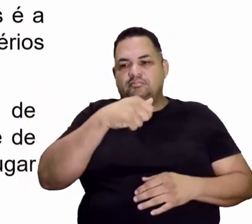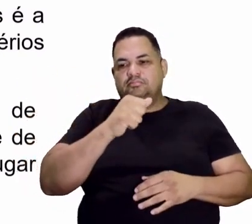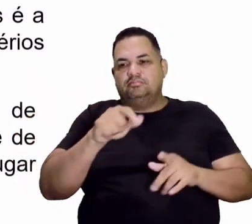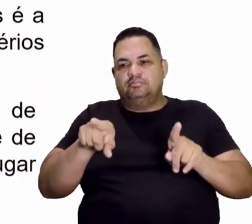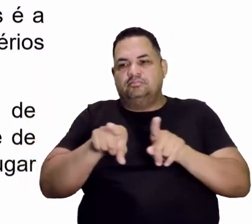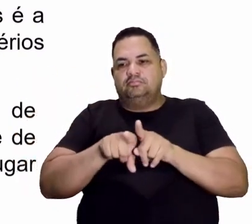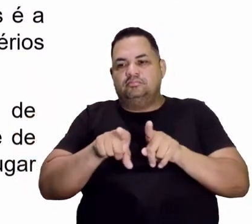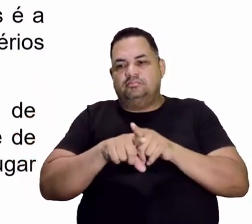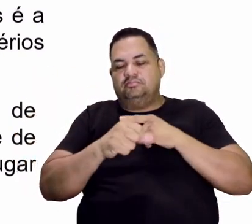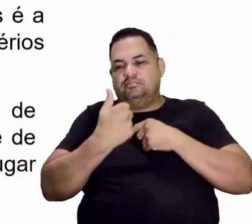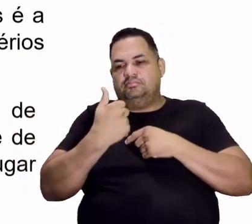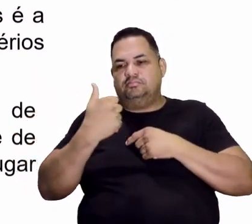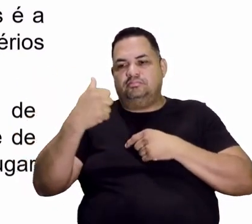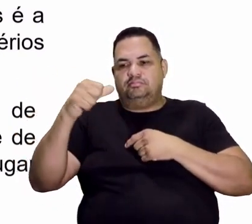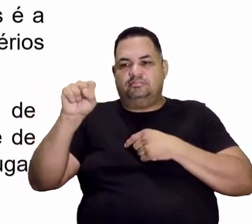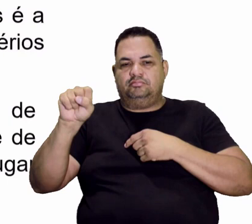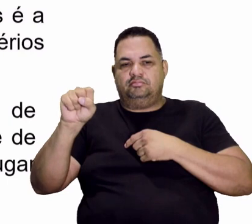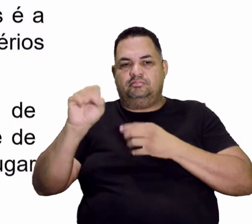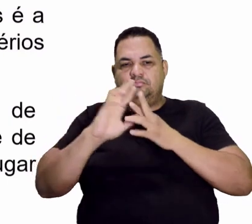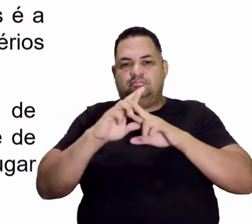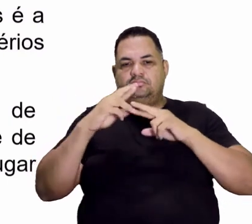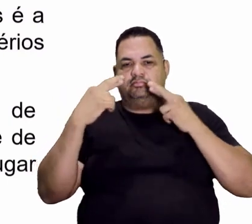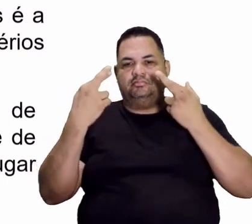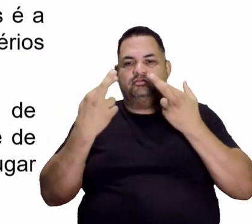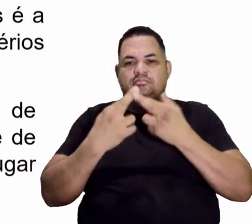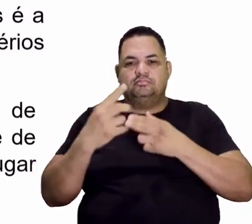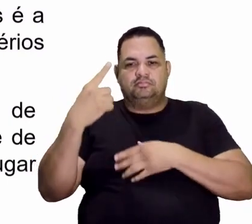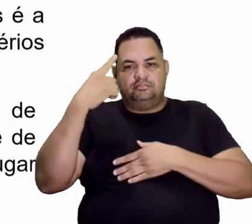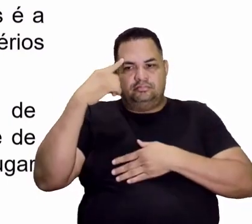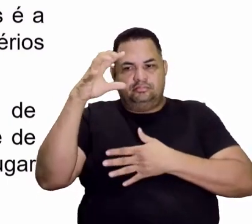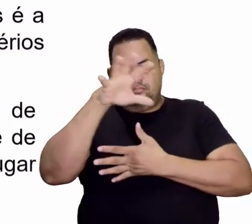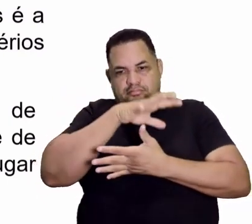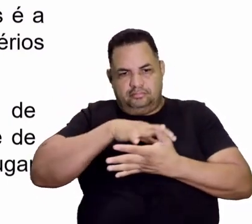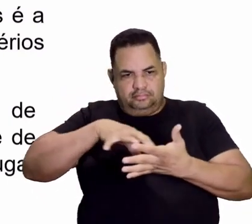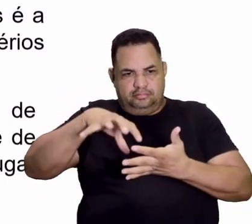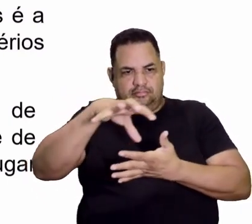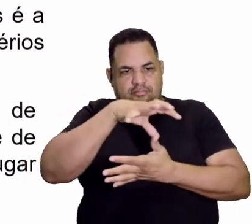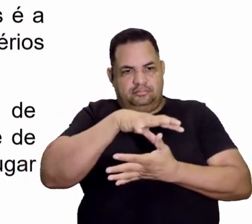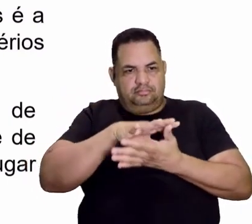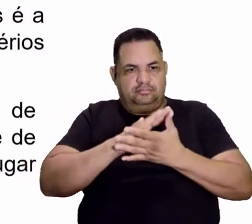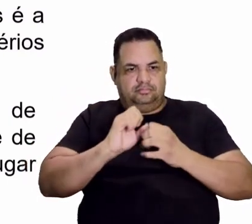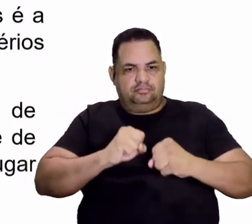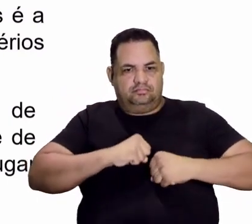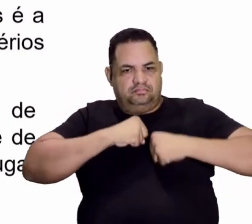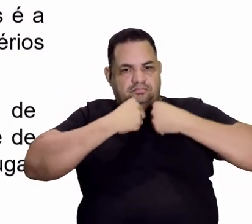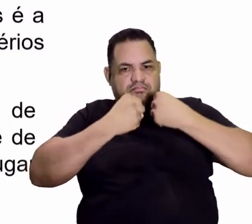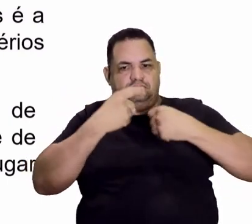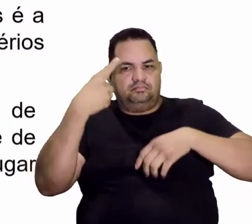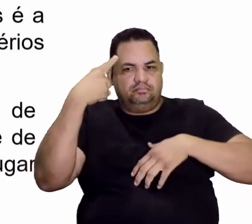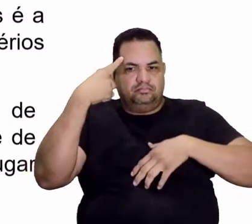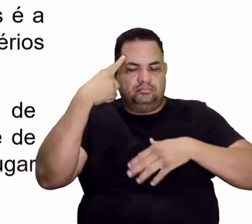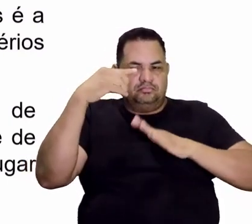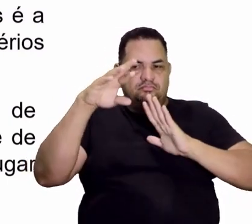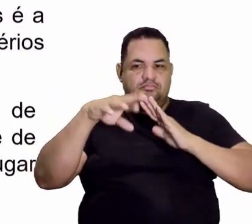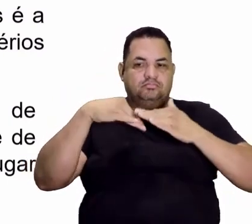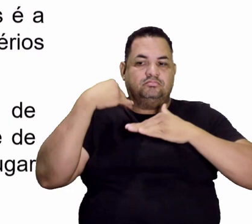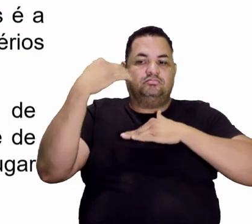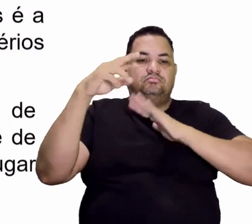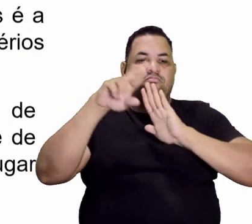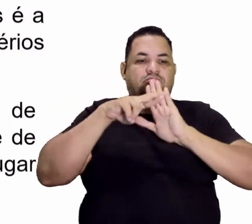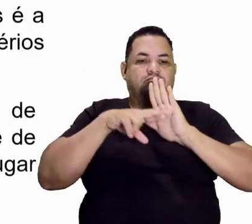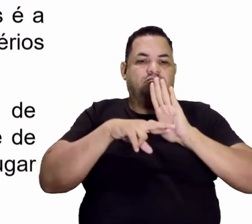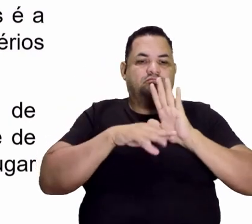XVIII. Além disso, ele reúne esses pensamentos revolucionários, que é uma coragem de se pensar além dos